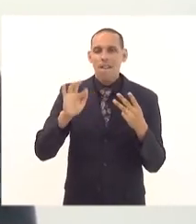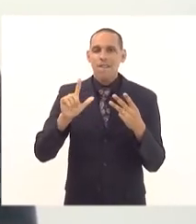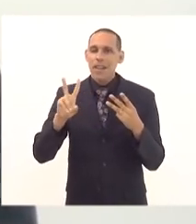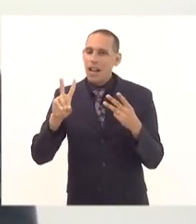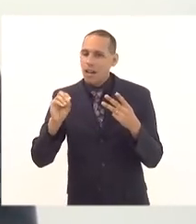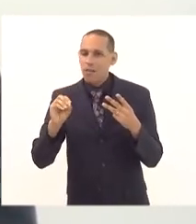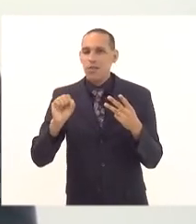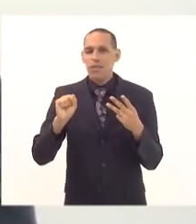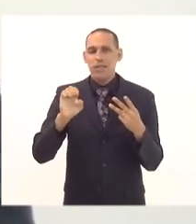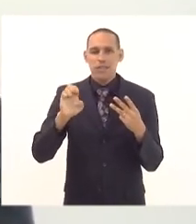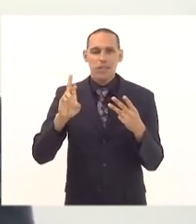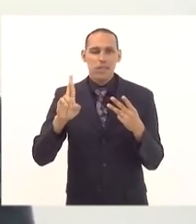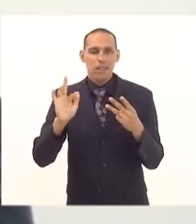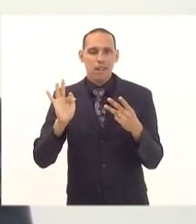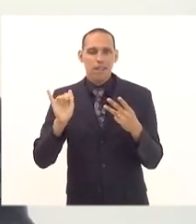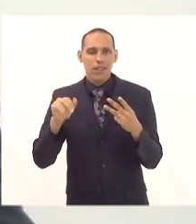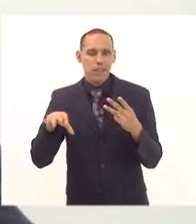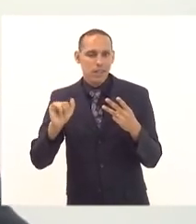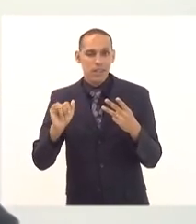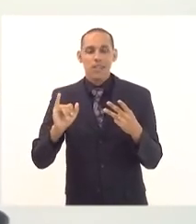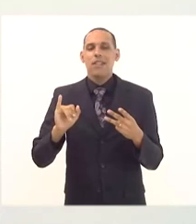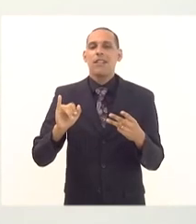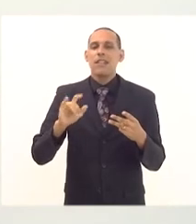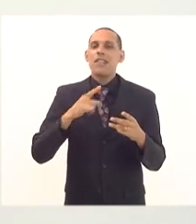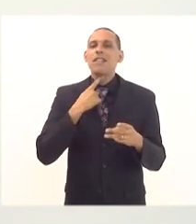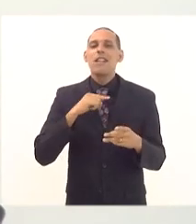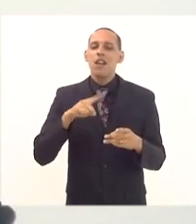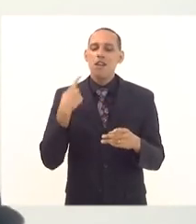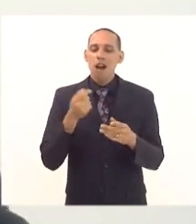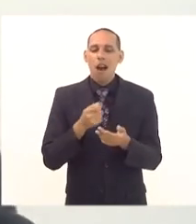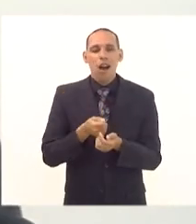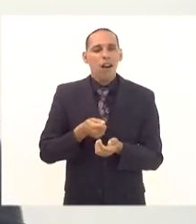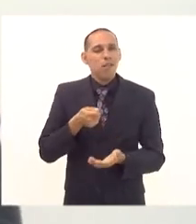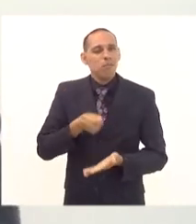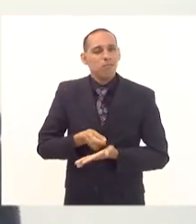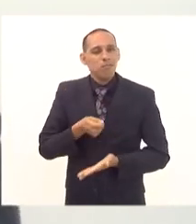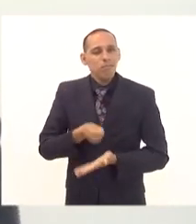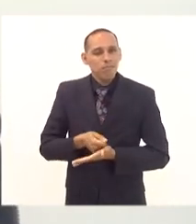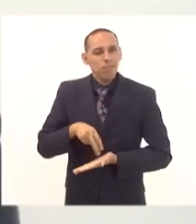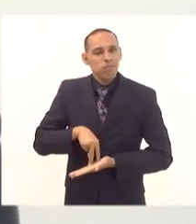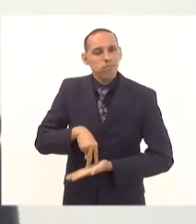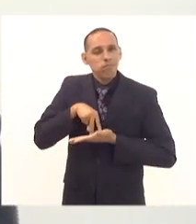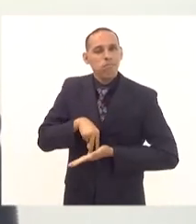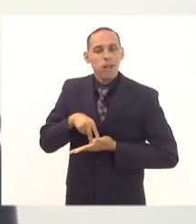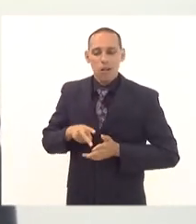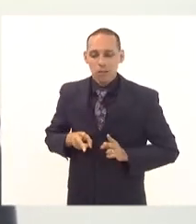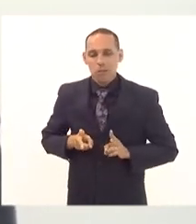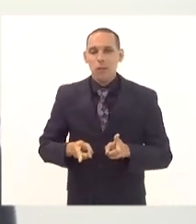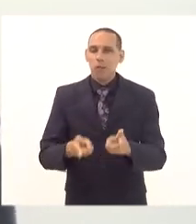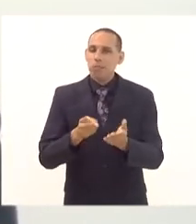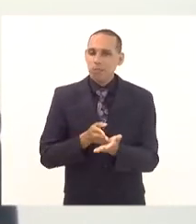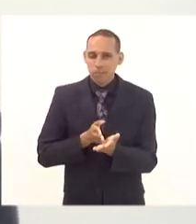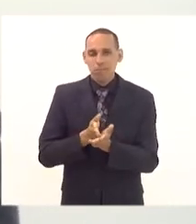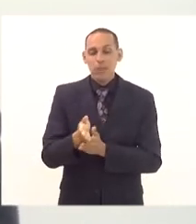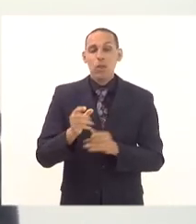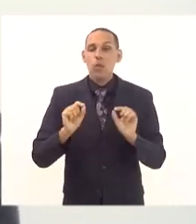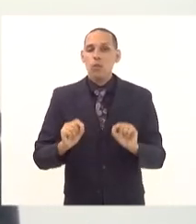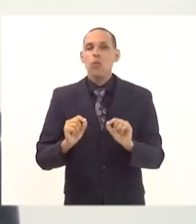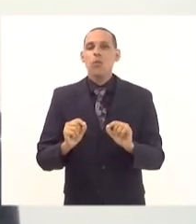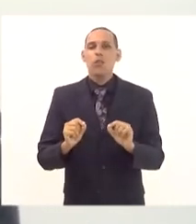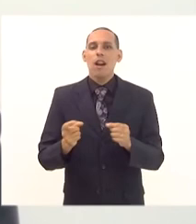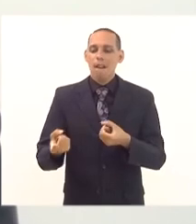enfim e desejar que a gente possa seguir firme nessa luta que essa é uma pauta fundamental porque a luta pela restauração